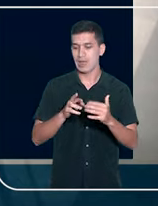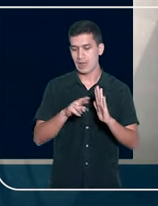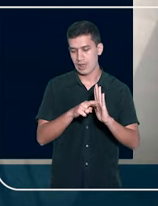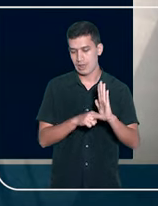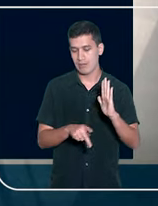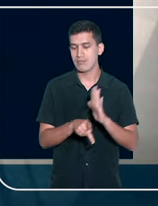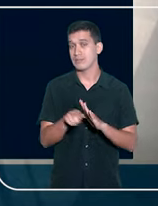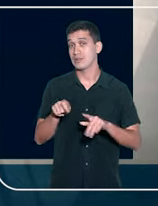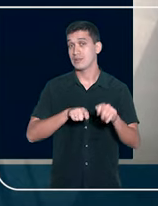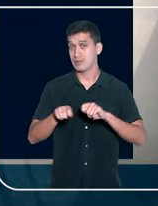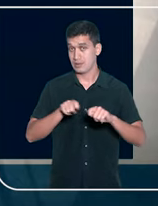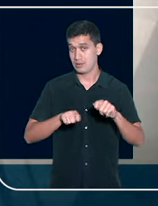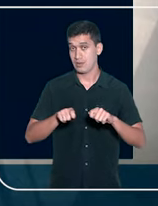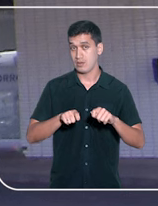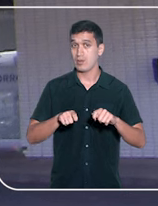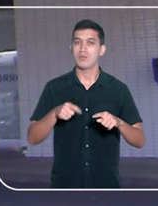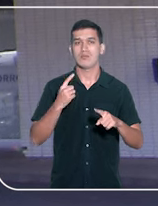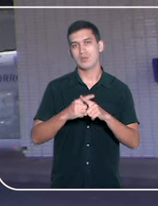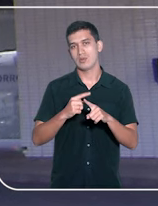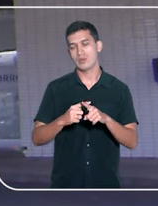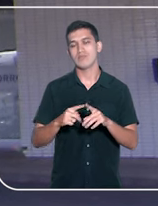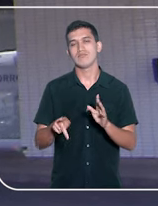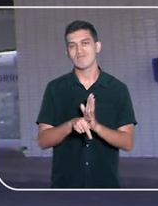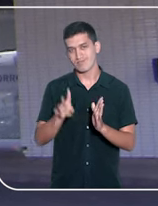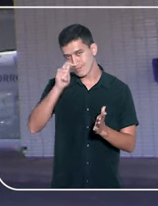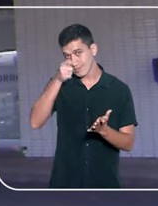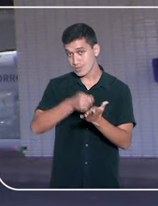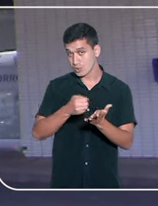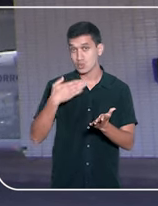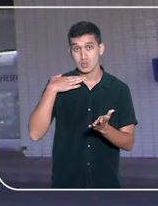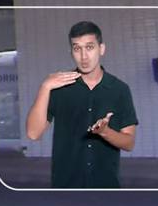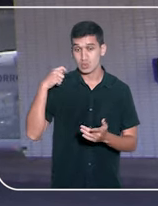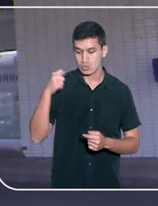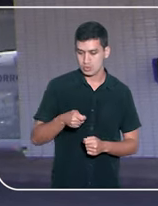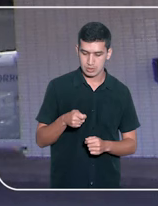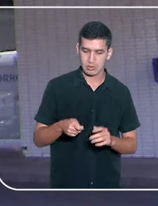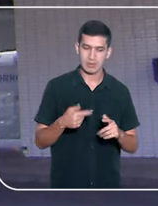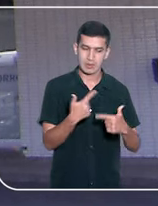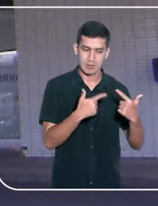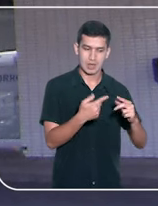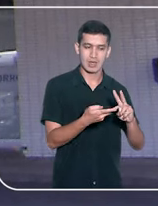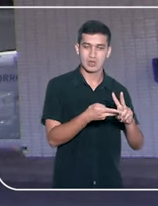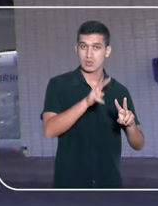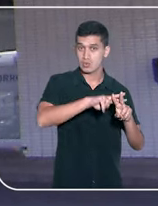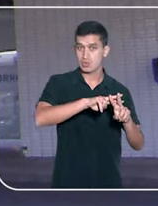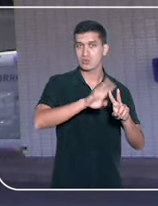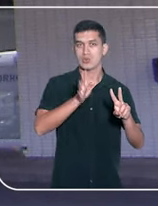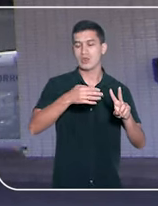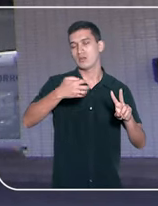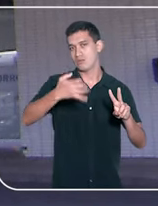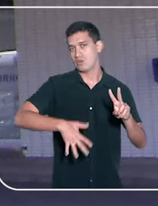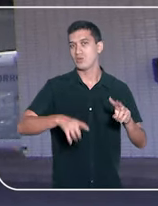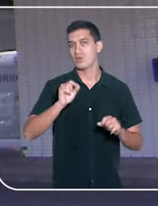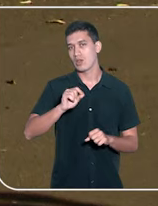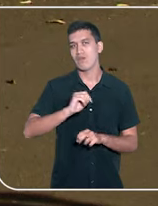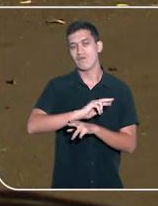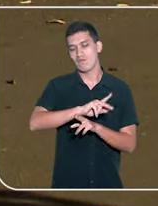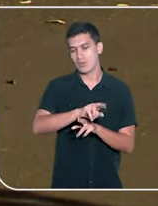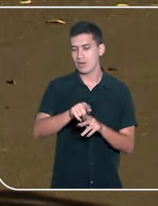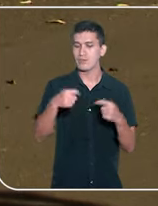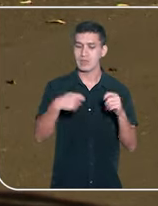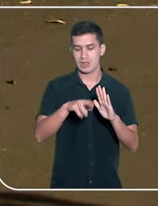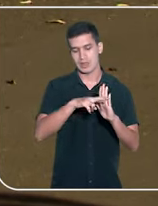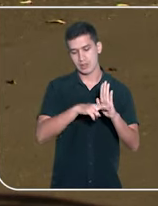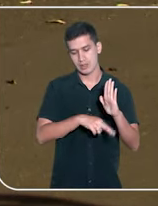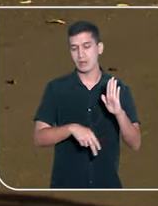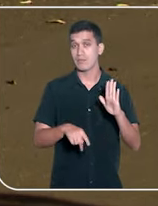administrativo por via da NS porque a própria a ordem judicial para a prestação do serviço do SUS já traz implicitamente os